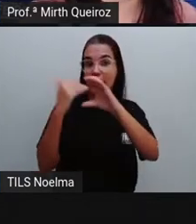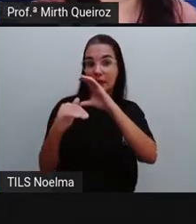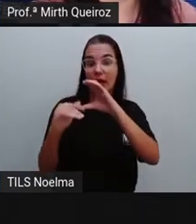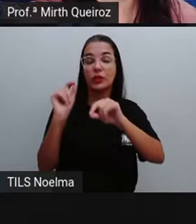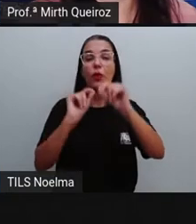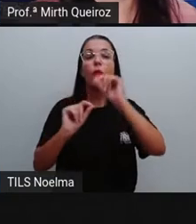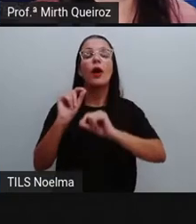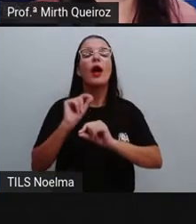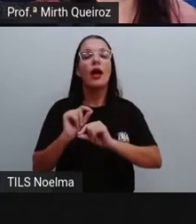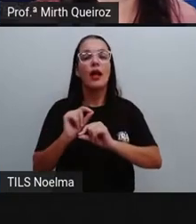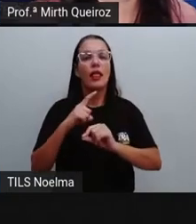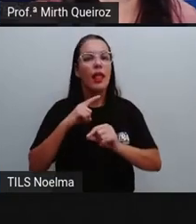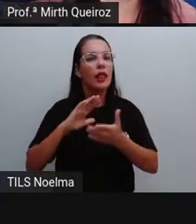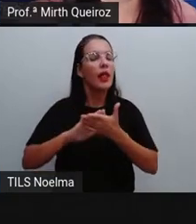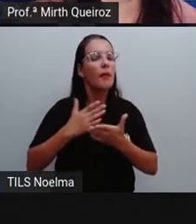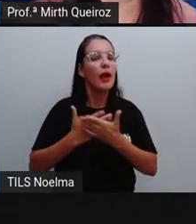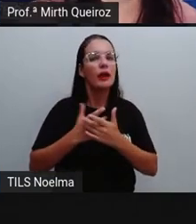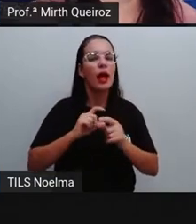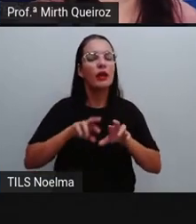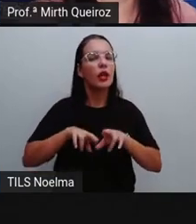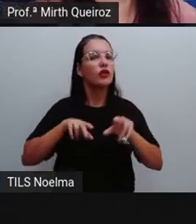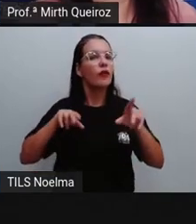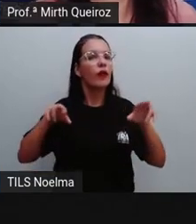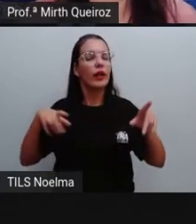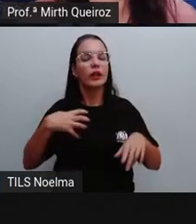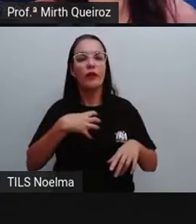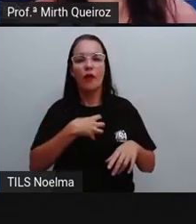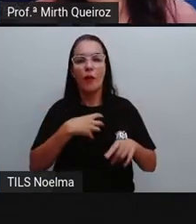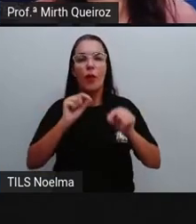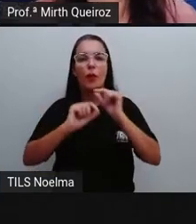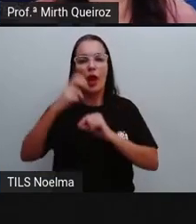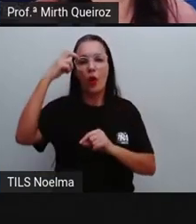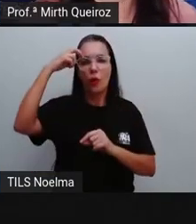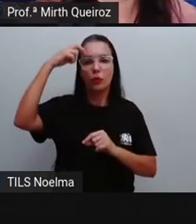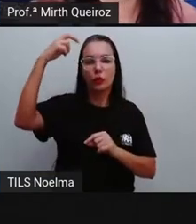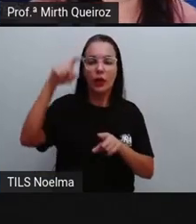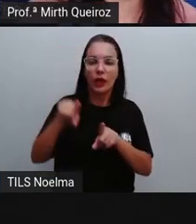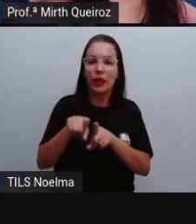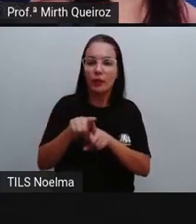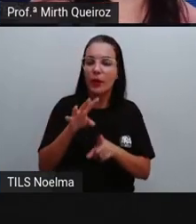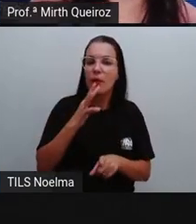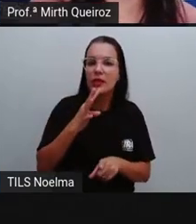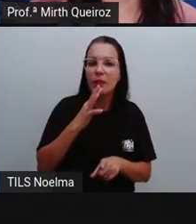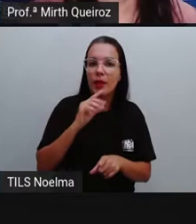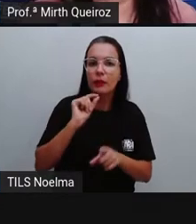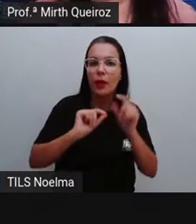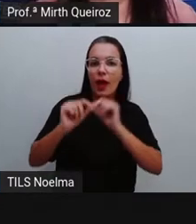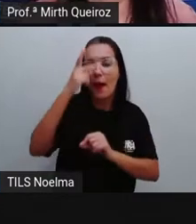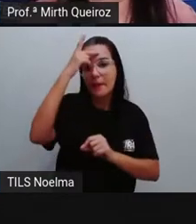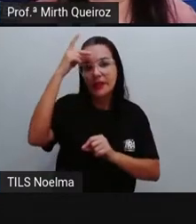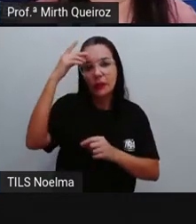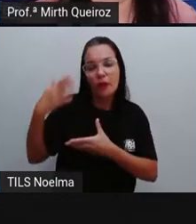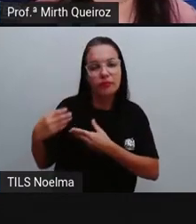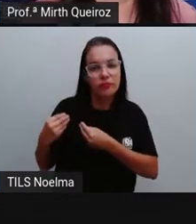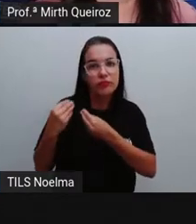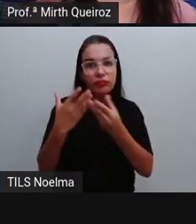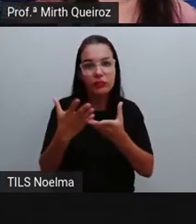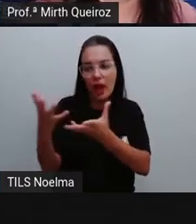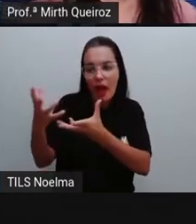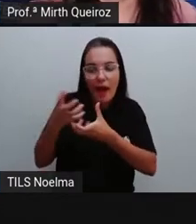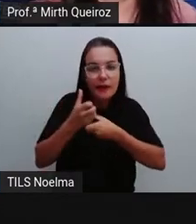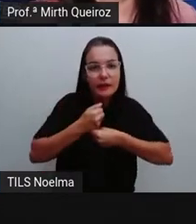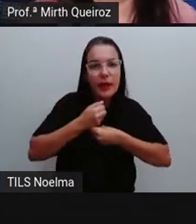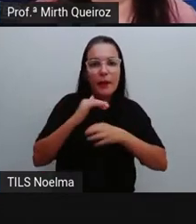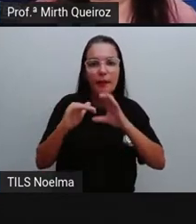ser interpretada de maneiras diferentes de acordo com a cultura e com o conhecimento de quem recebe aquela mensagem, que nesse